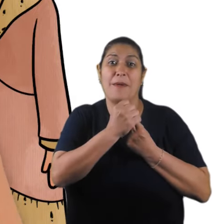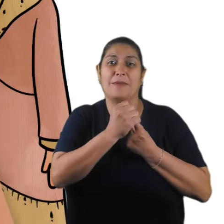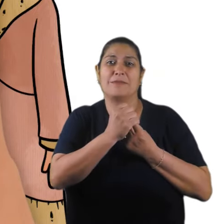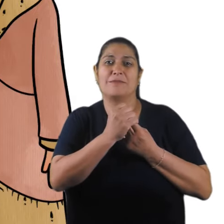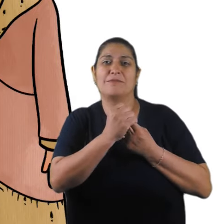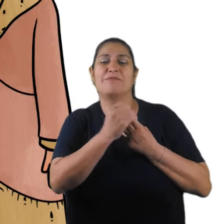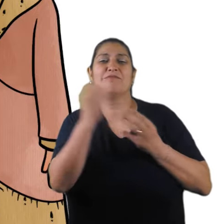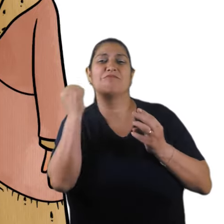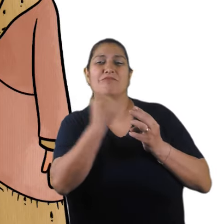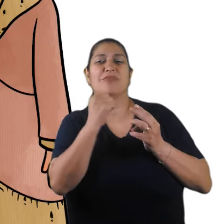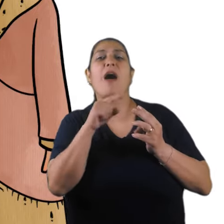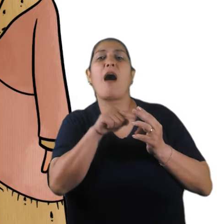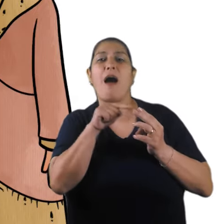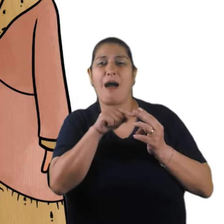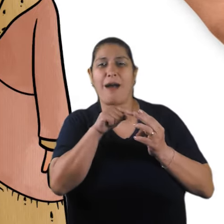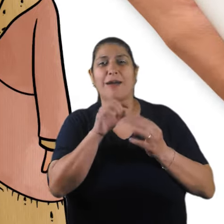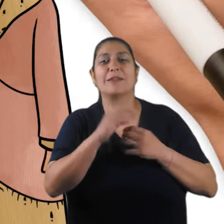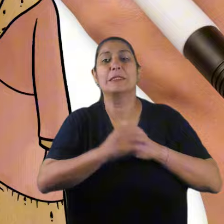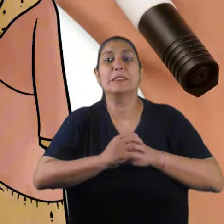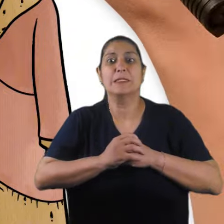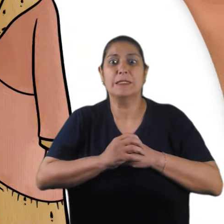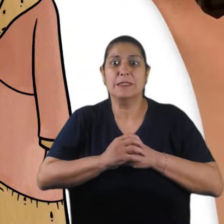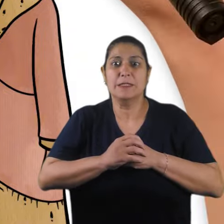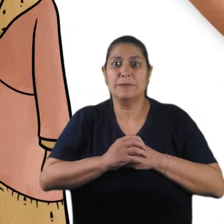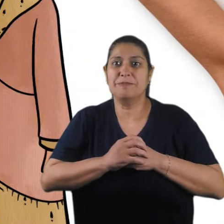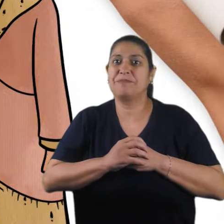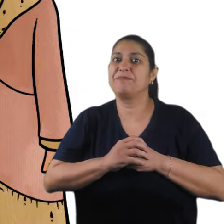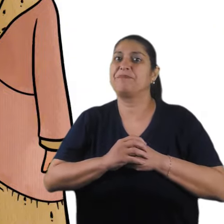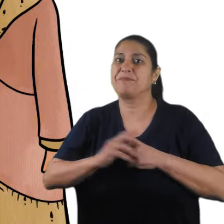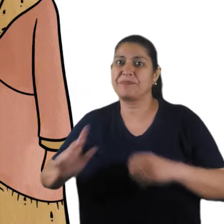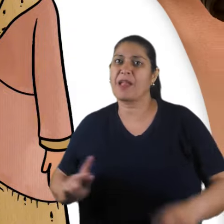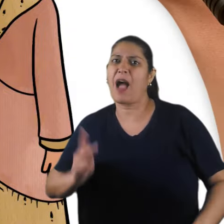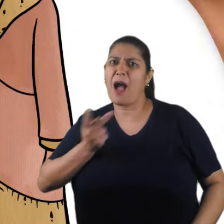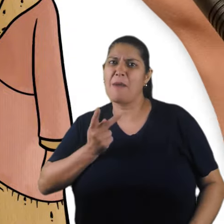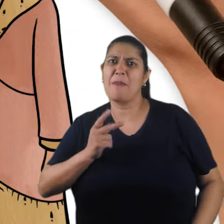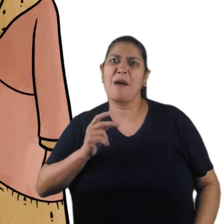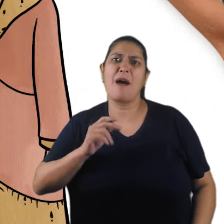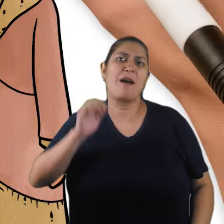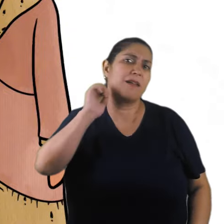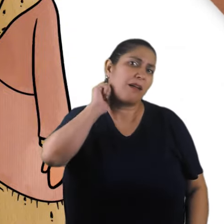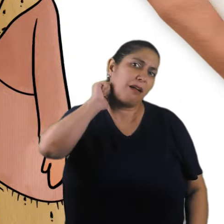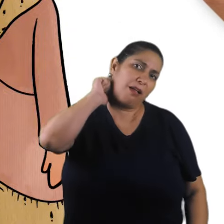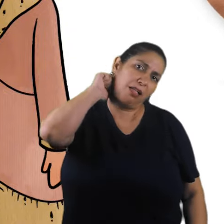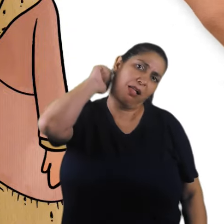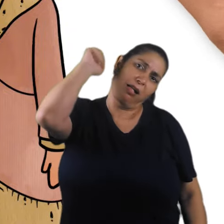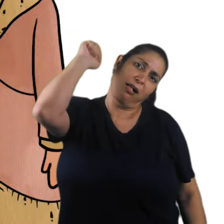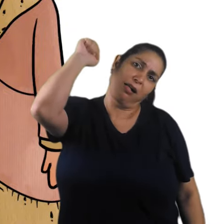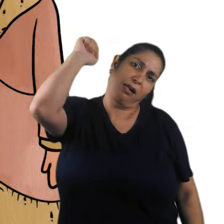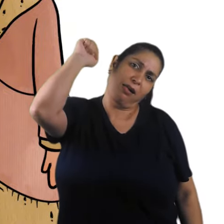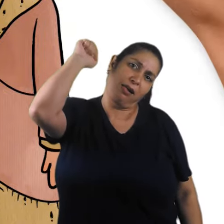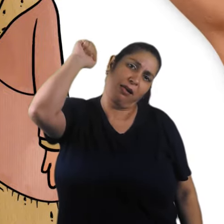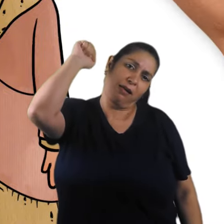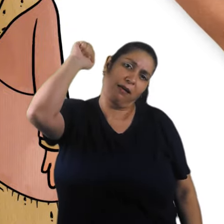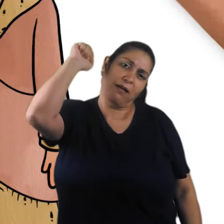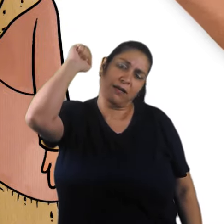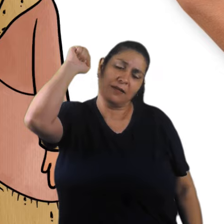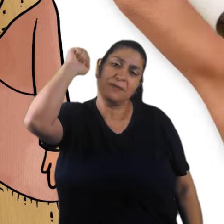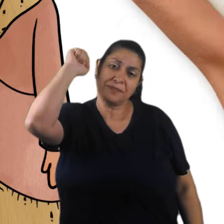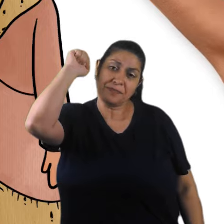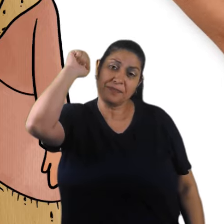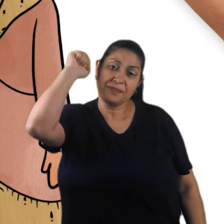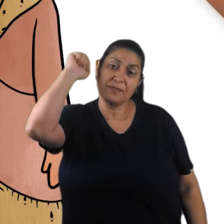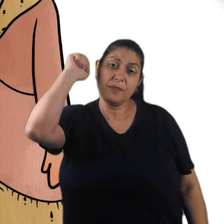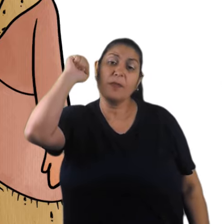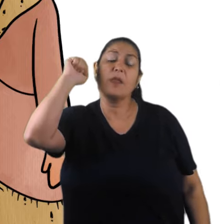casa. Então o rei deu ordem para executá-lo nela. E assim Amã foi morto na forca que